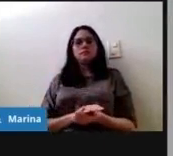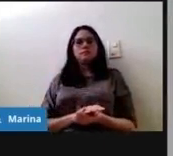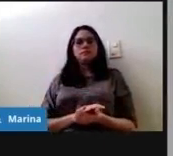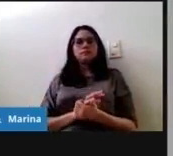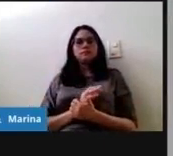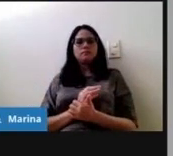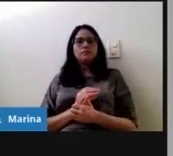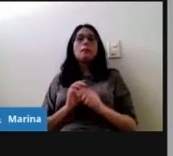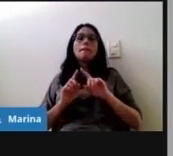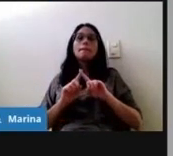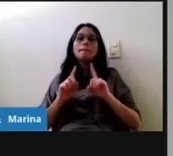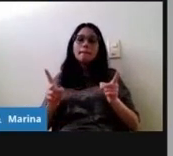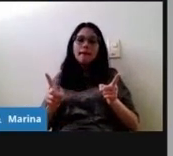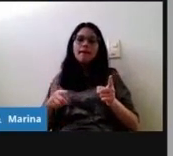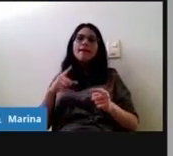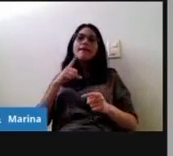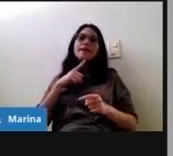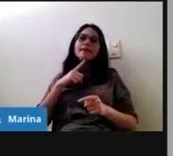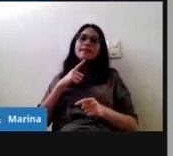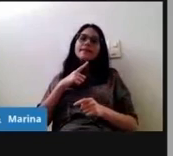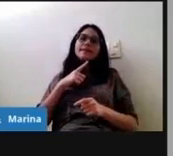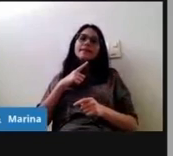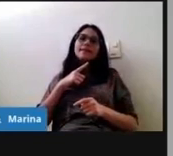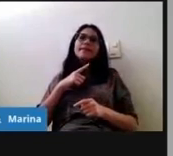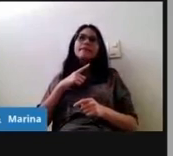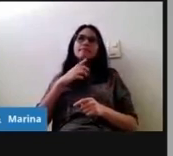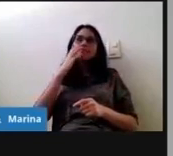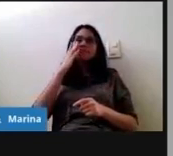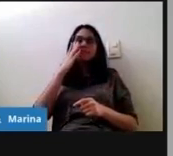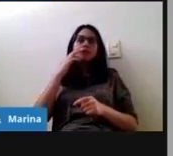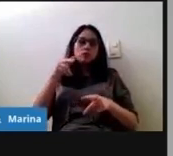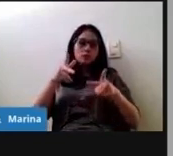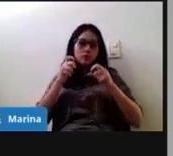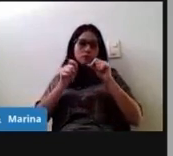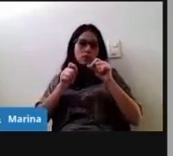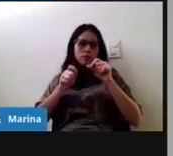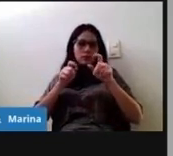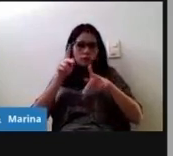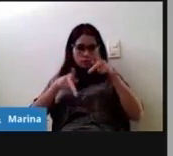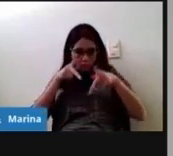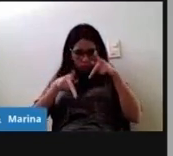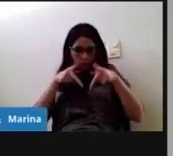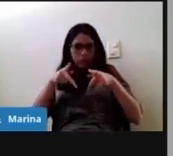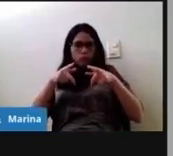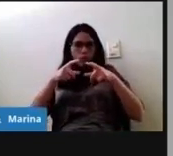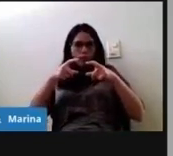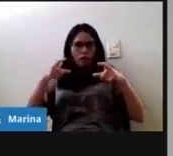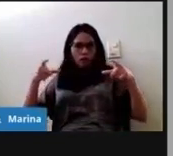temos aí um cenário, né, de crescimento demográfico, mudanças